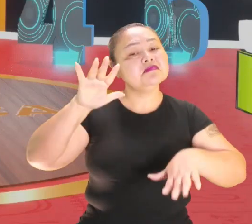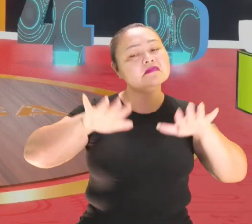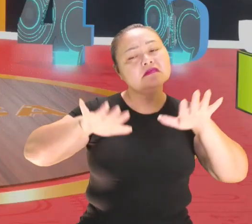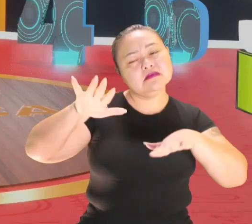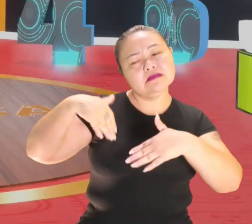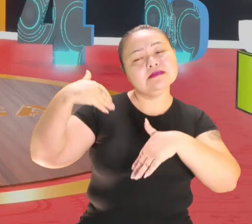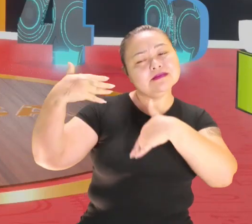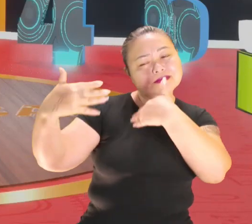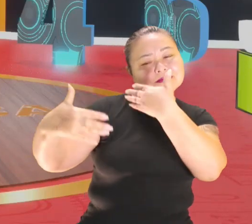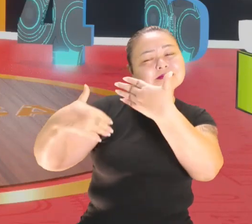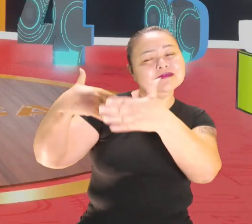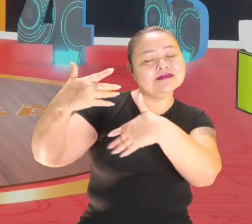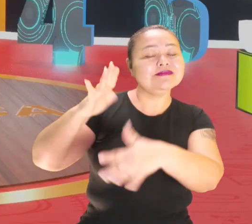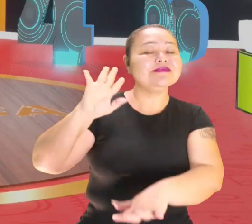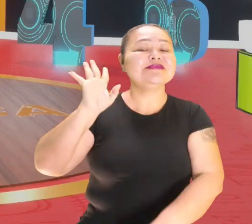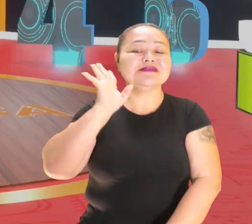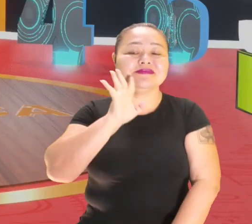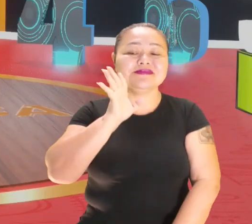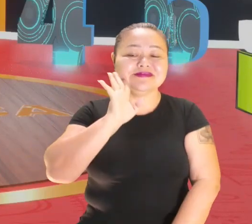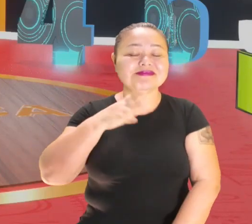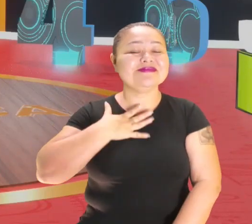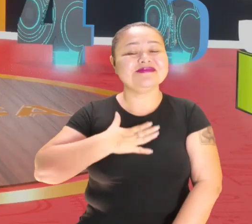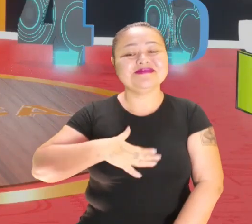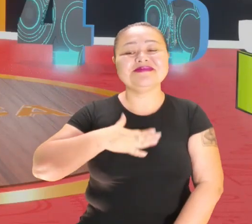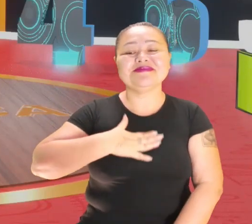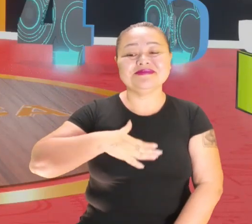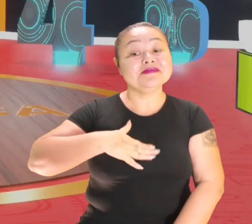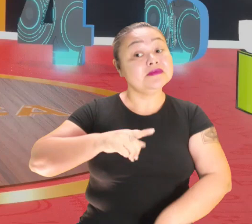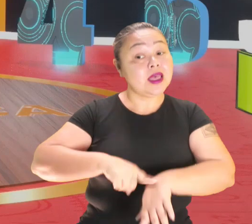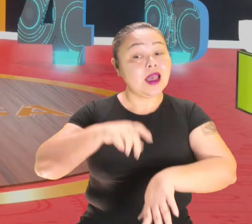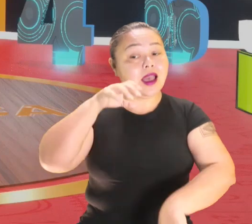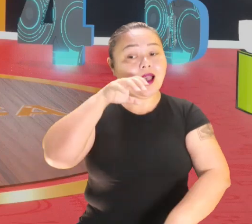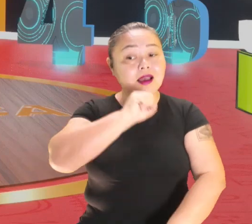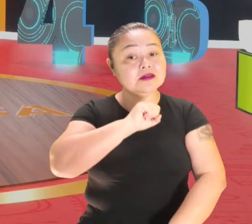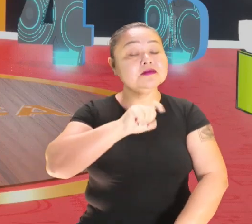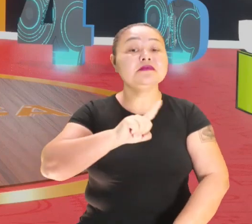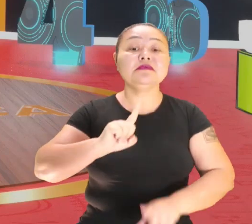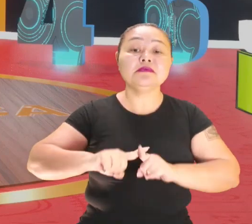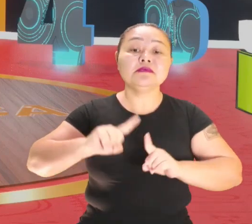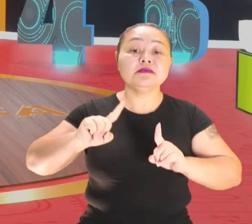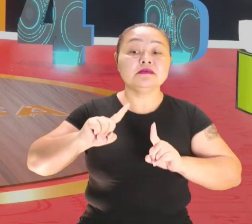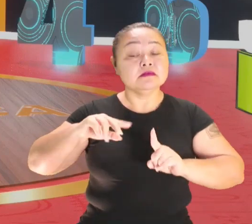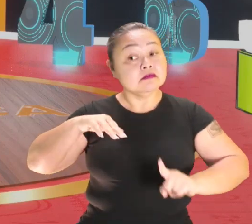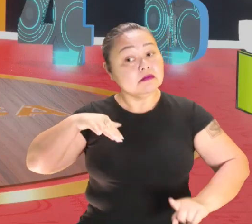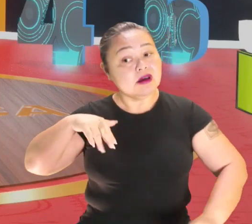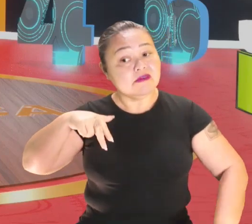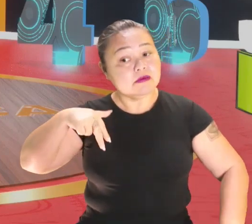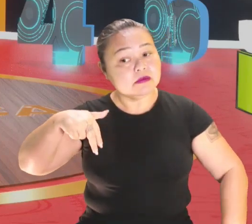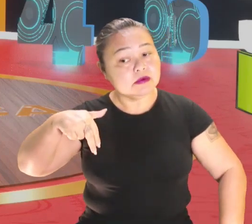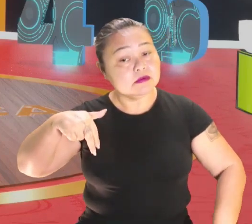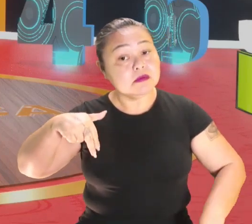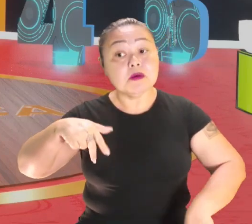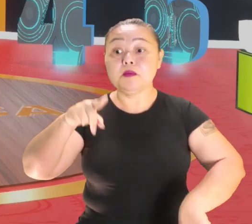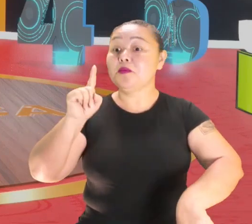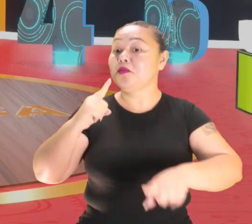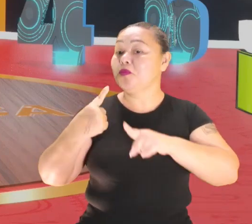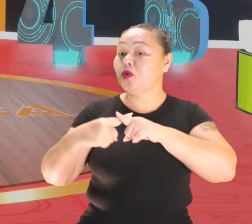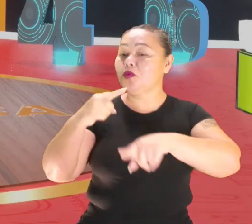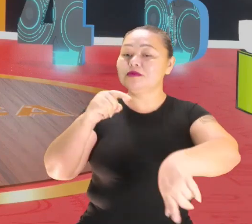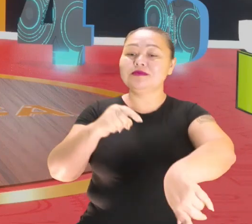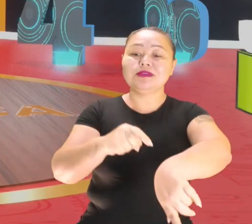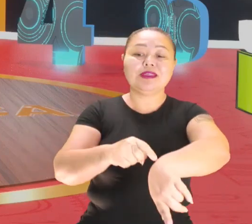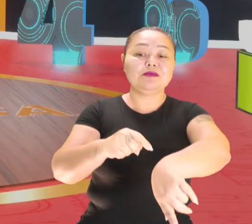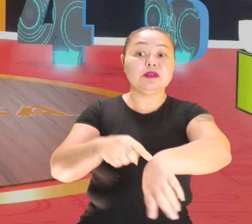passo bem legal, bem tranquilo. Tá rápido, mas tá devagar, né? É aquele negócio. Vai correndo porque o tempo não para, mas eu